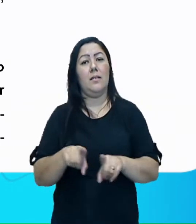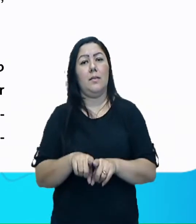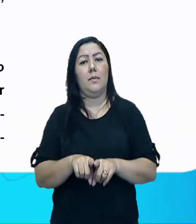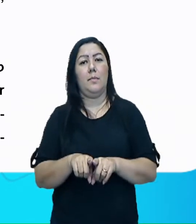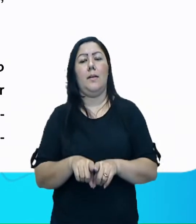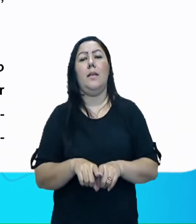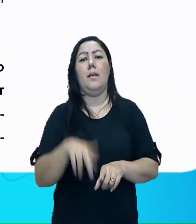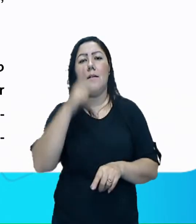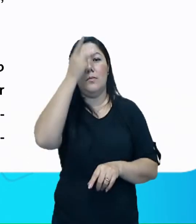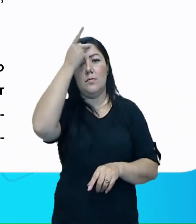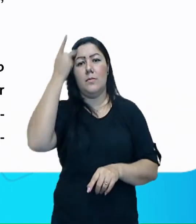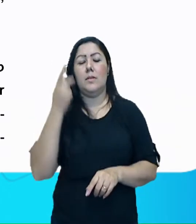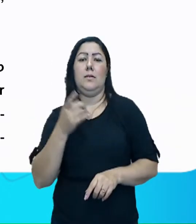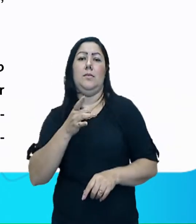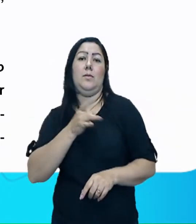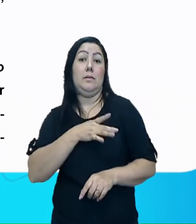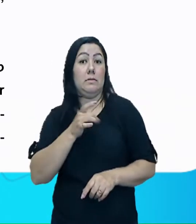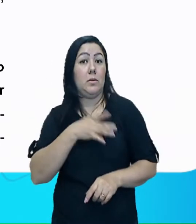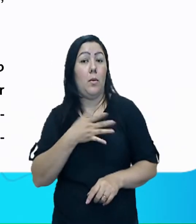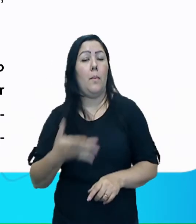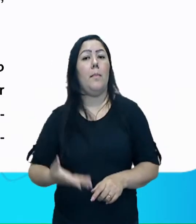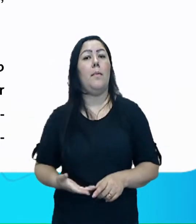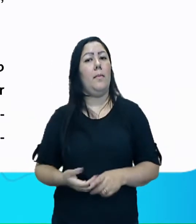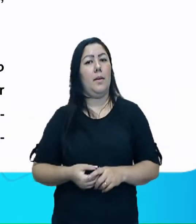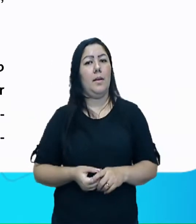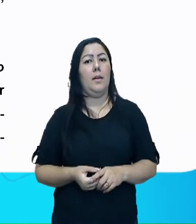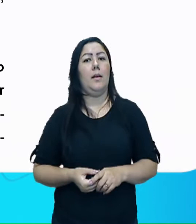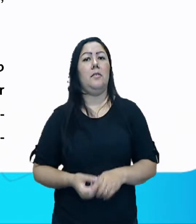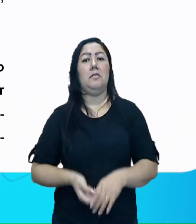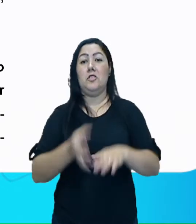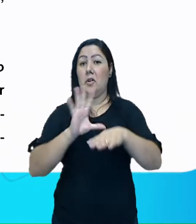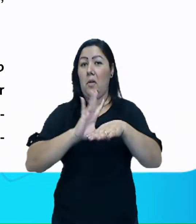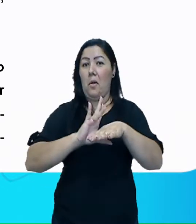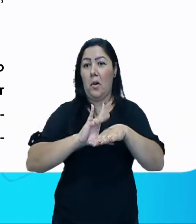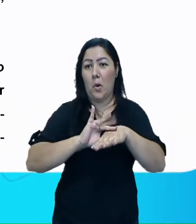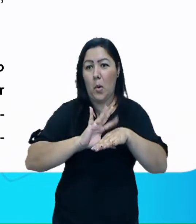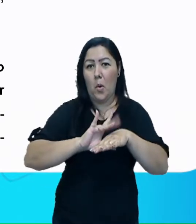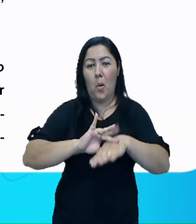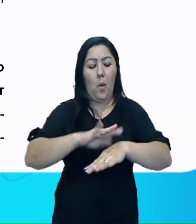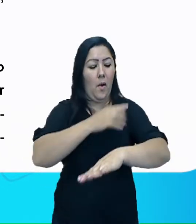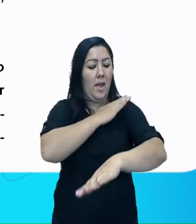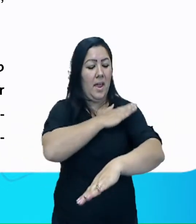de quistos étnicos de imigração alemães.